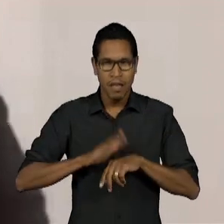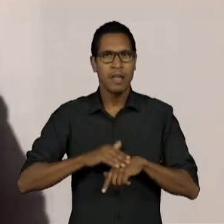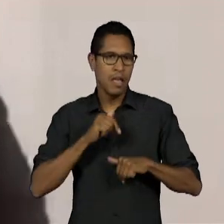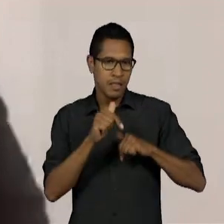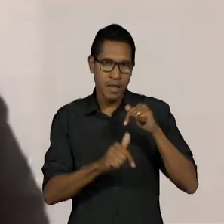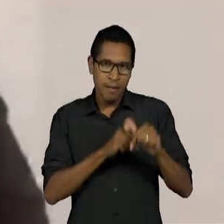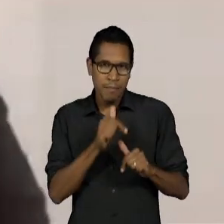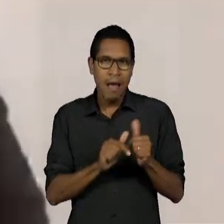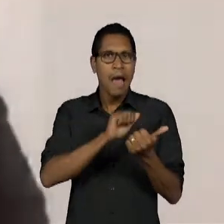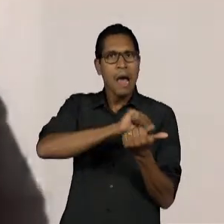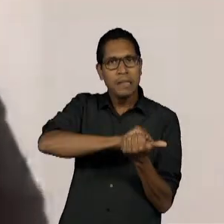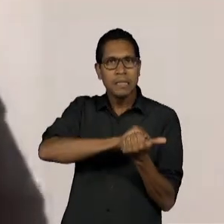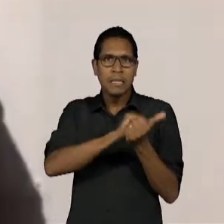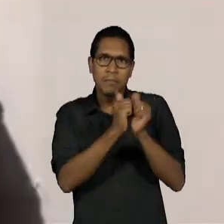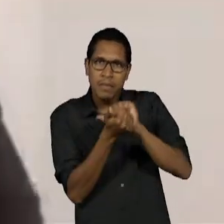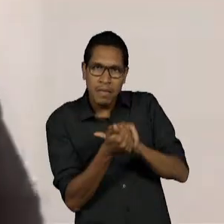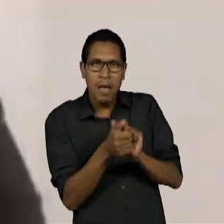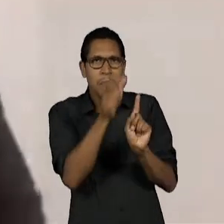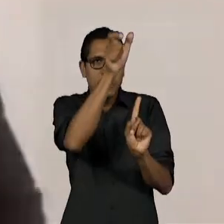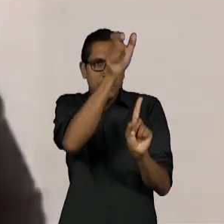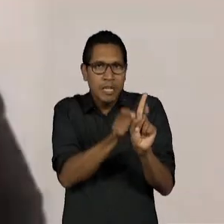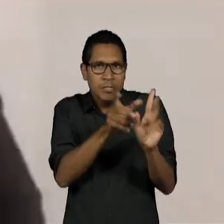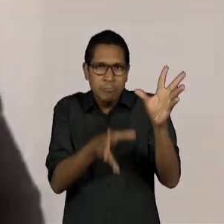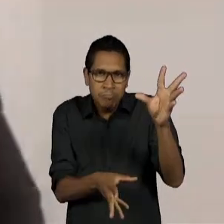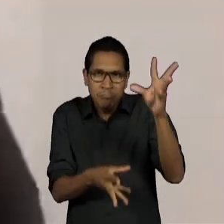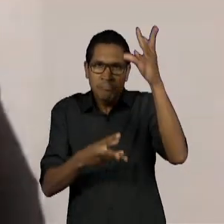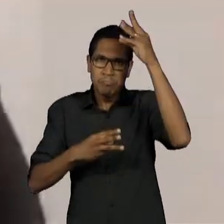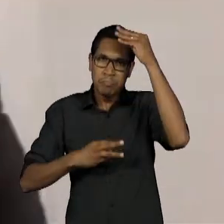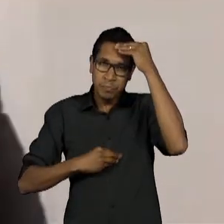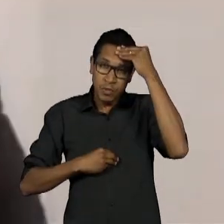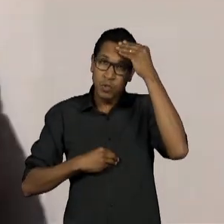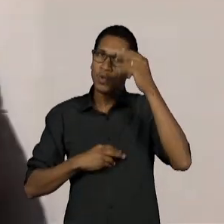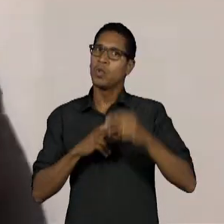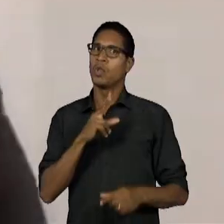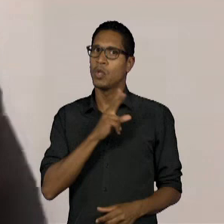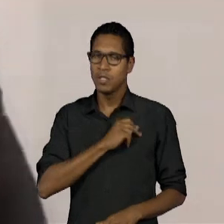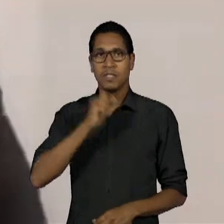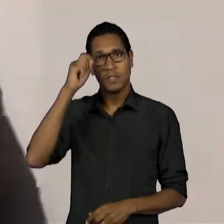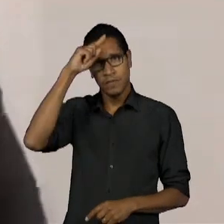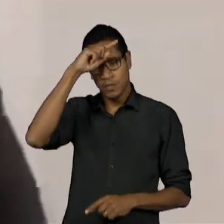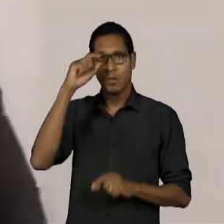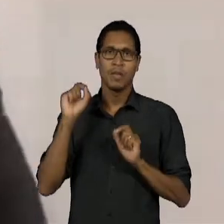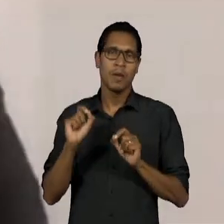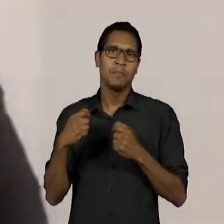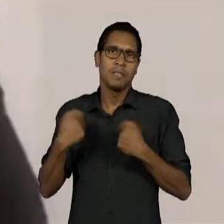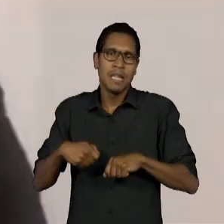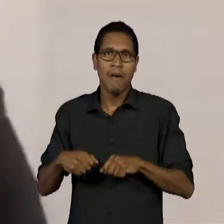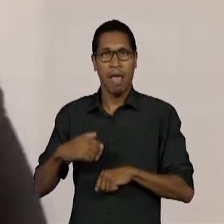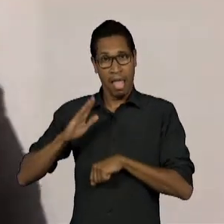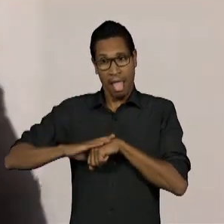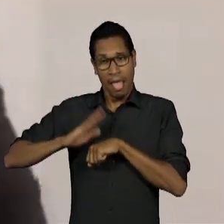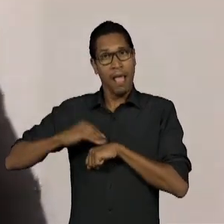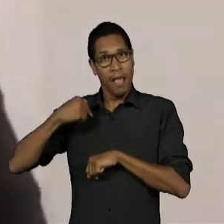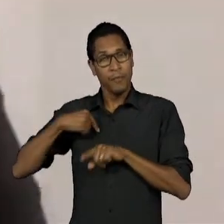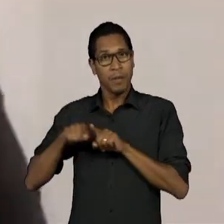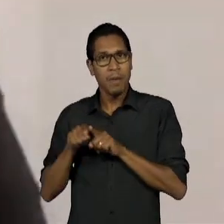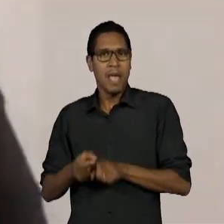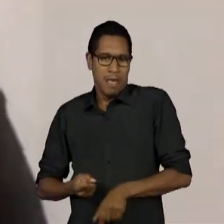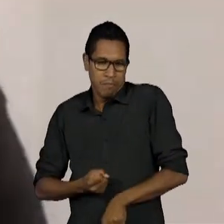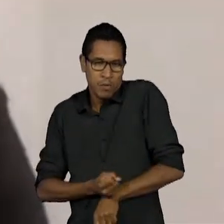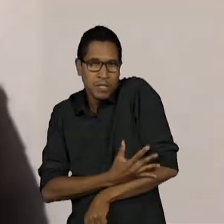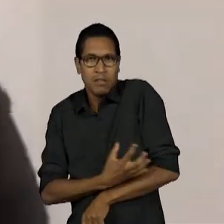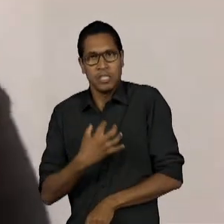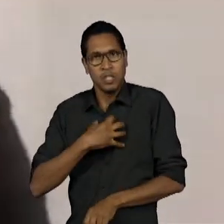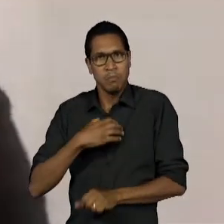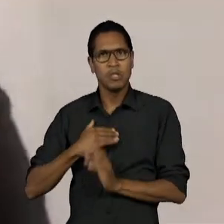de adaptação para esse personagem, eu tive que cortar toda e qualquer emoção ou